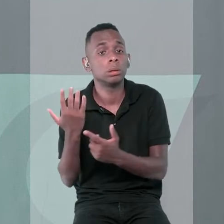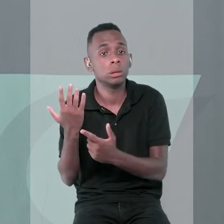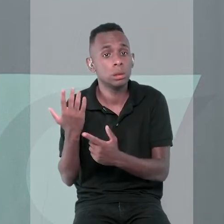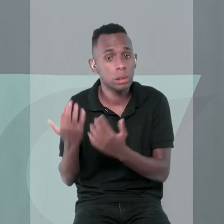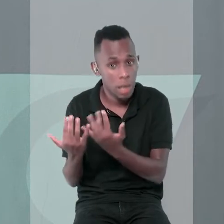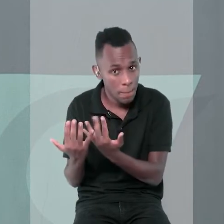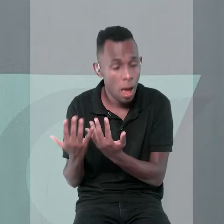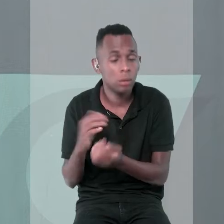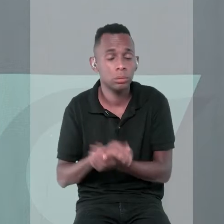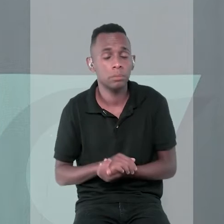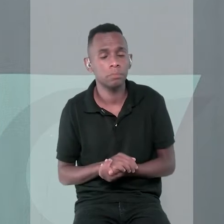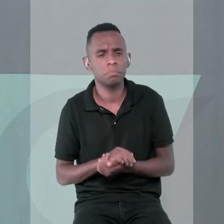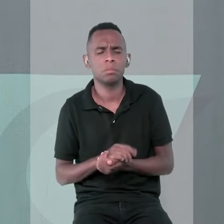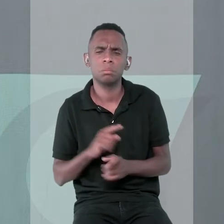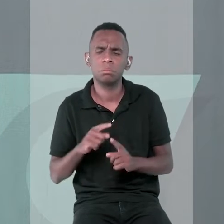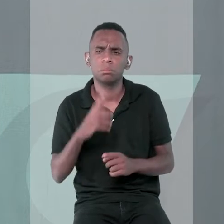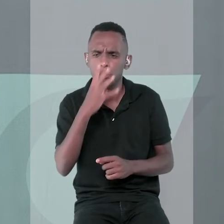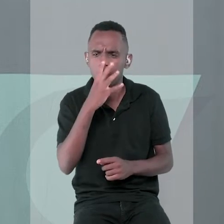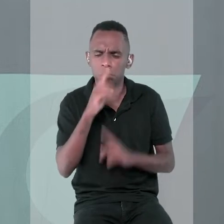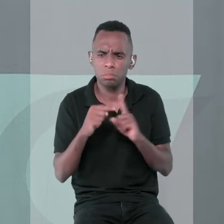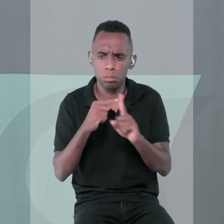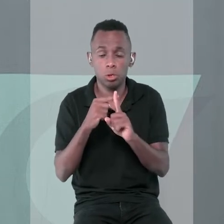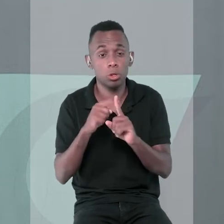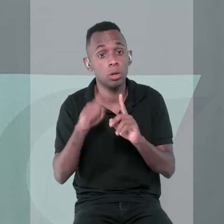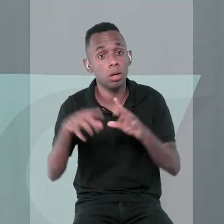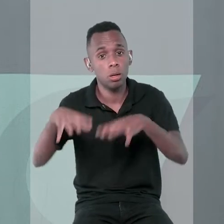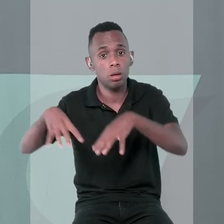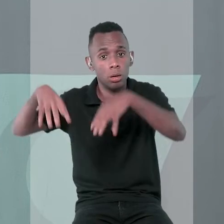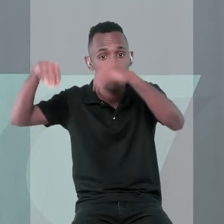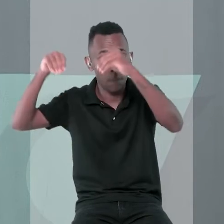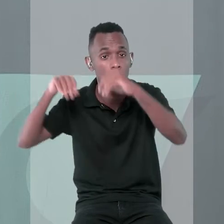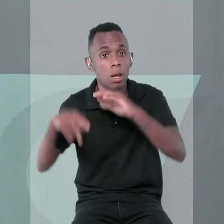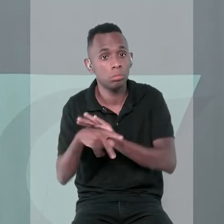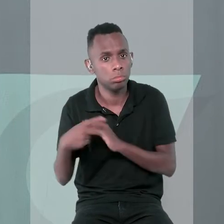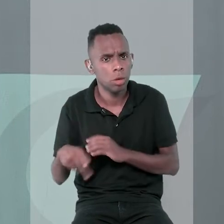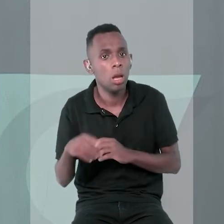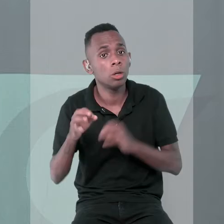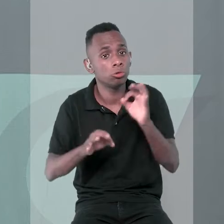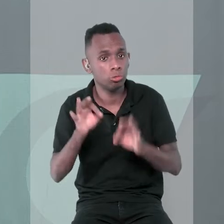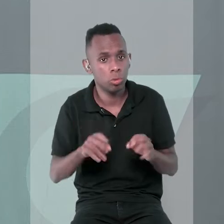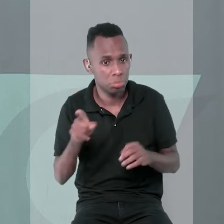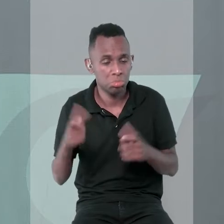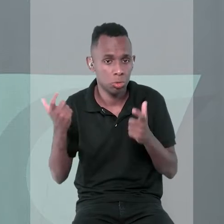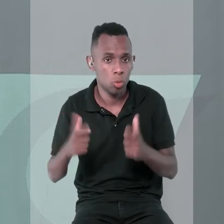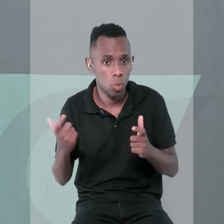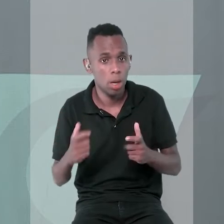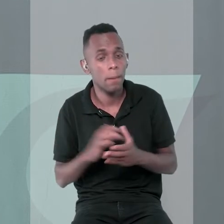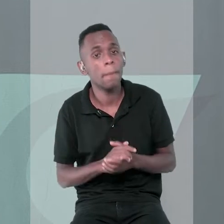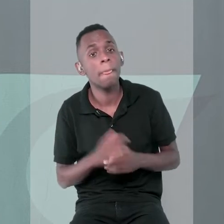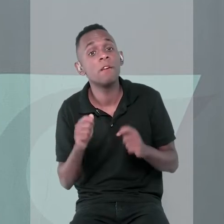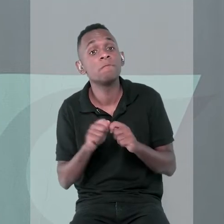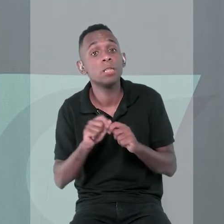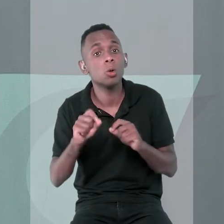impressionou positivamente, ao contrário, né? Que é o Palácio Episcopal, que ela foi julgada nesse espaço, e eles